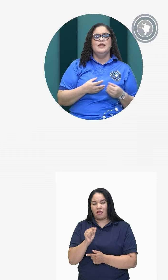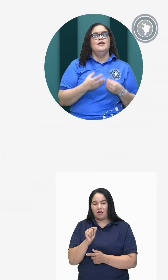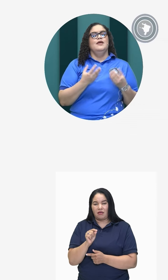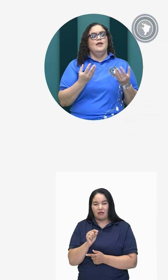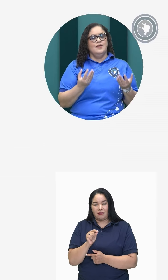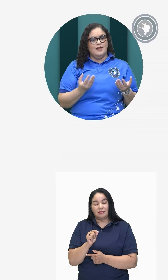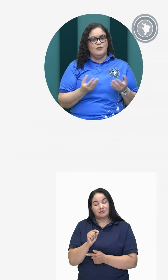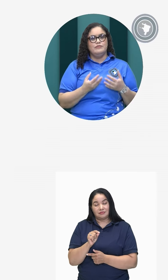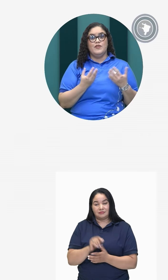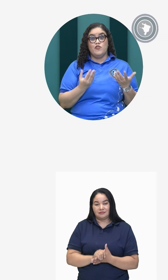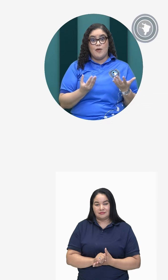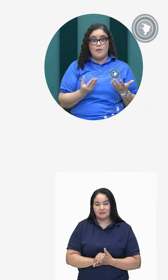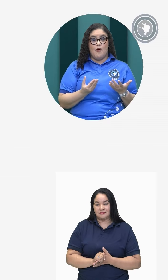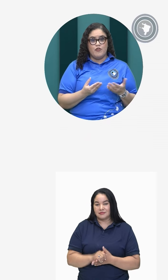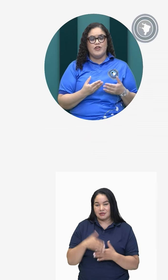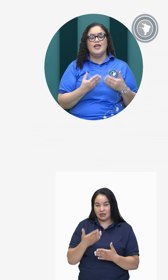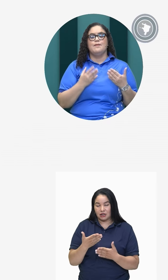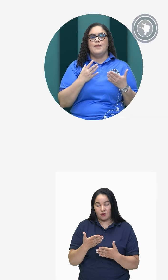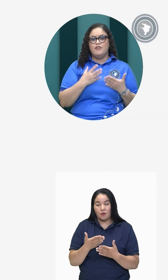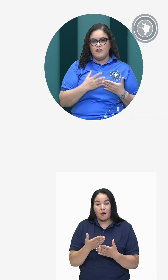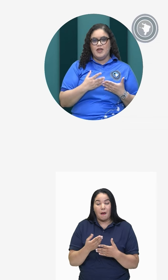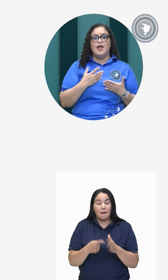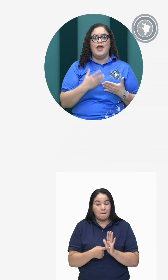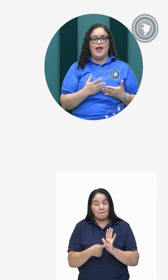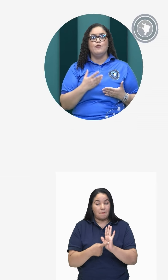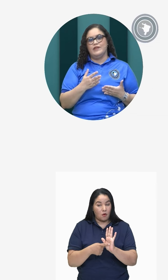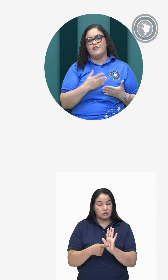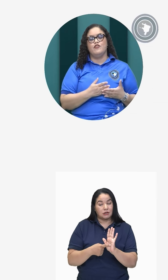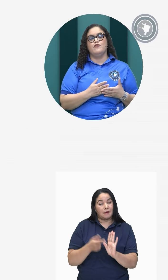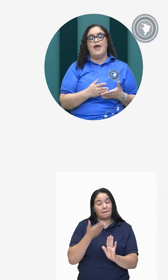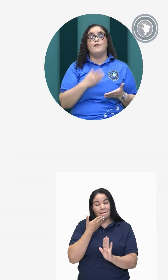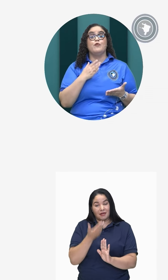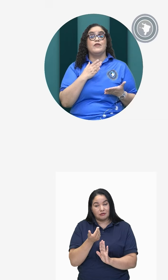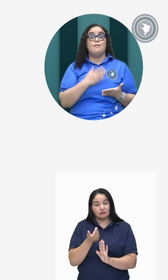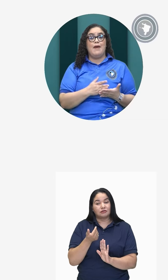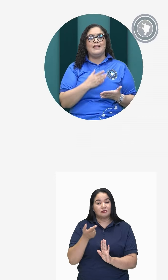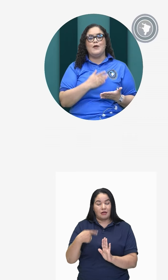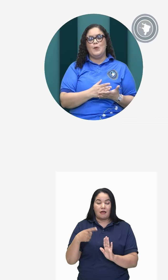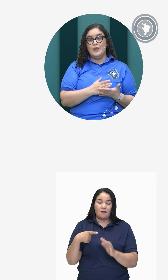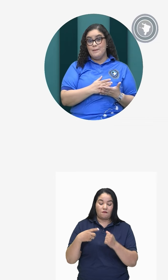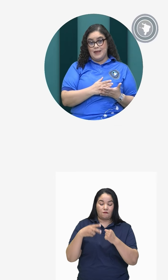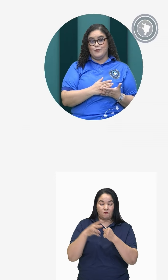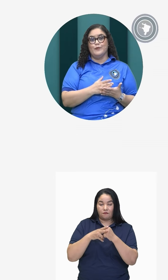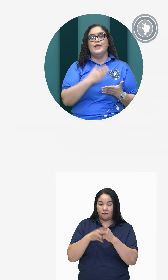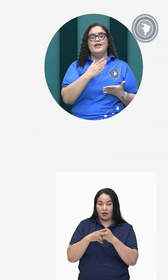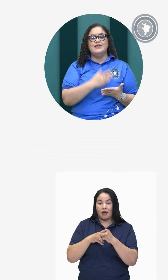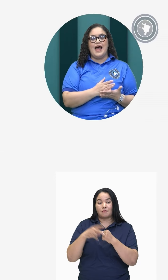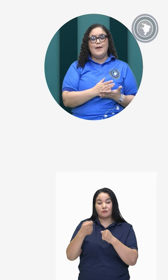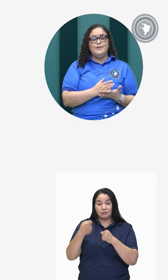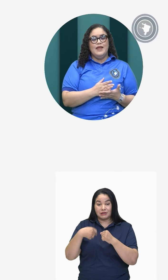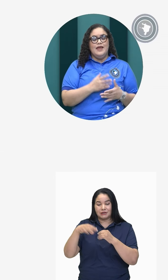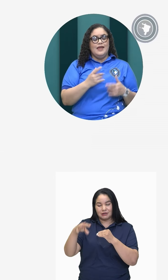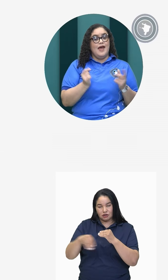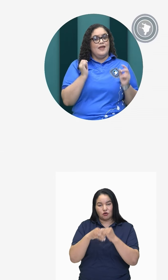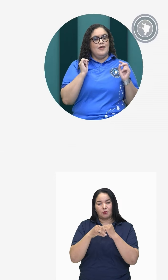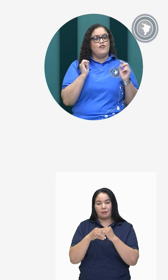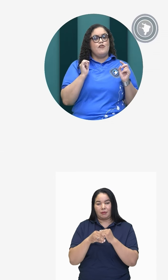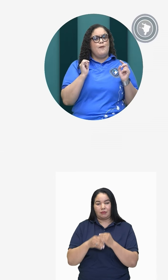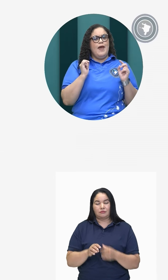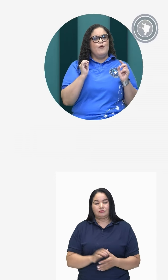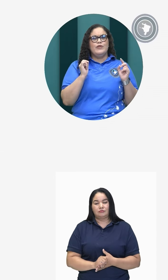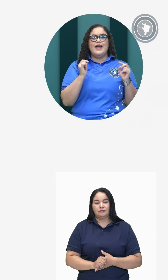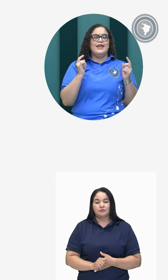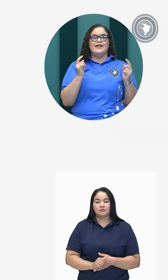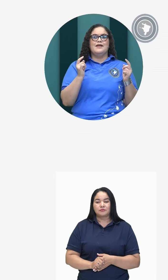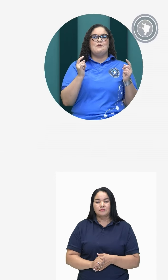Né? Então, isso já me mostra que pedir é um destes verbos que pedem complemento, tá? E aí eu